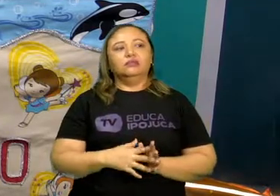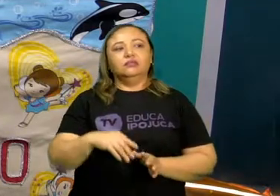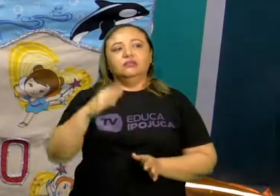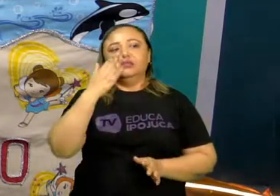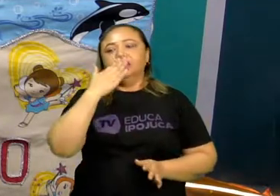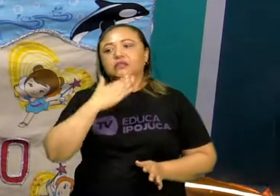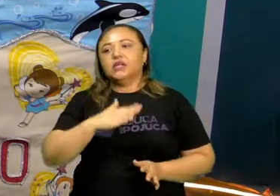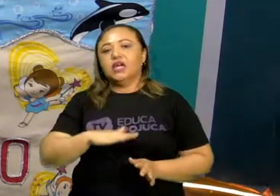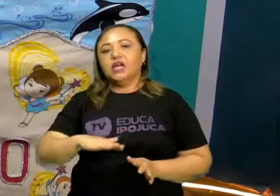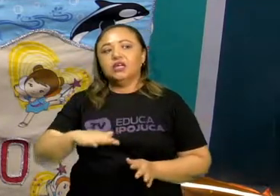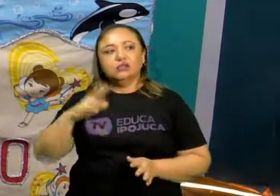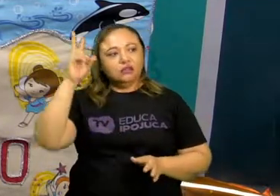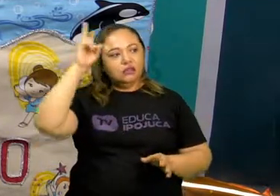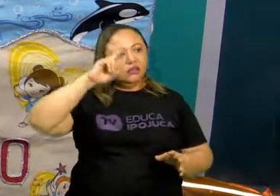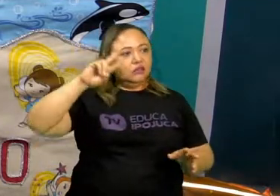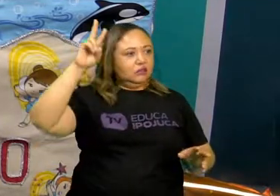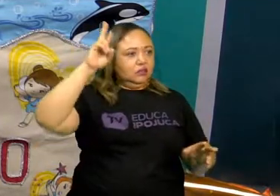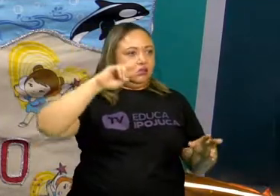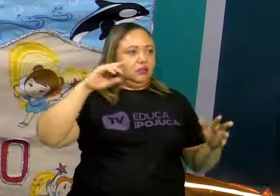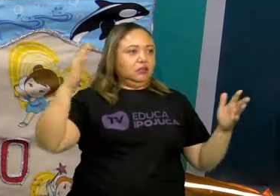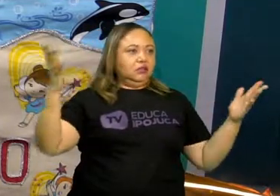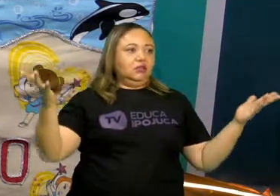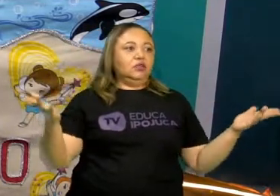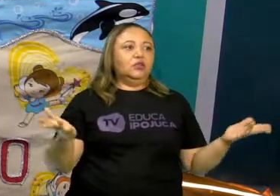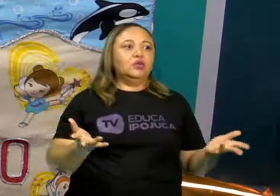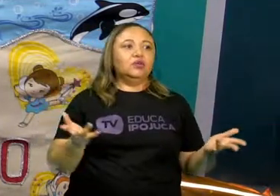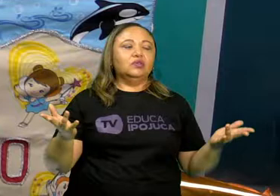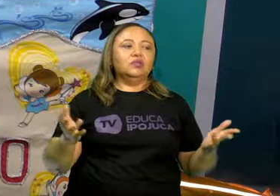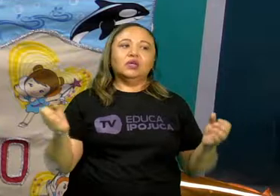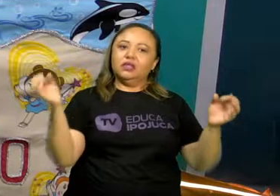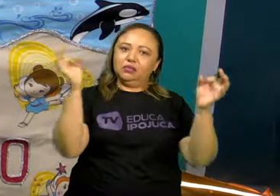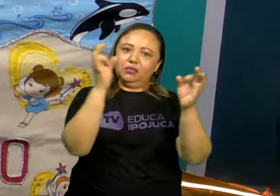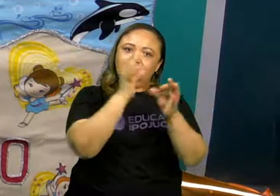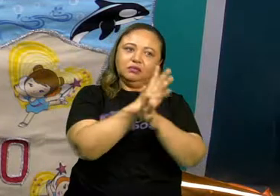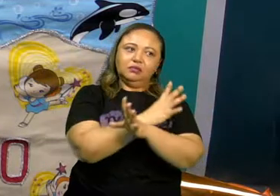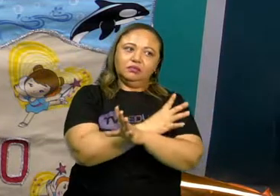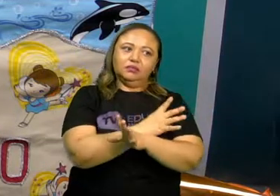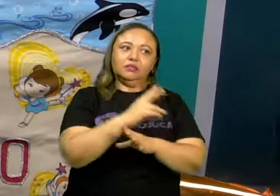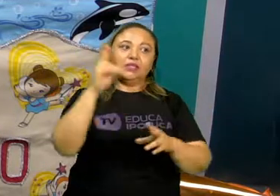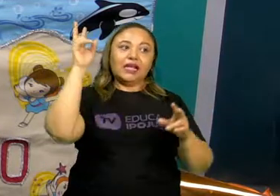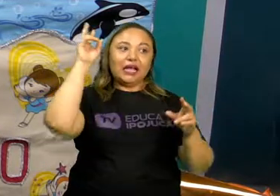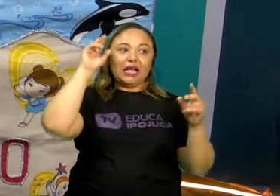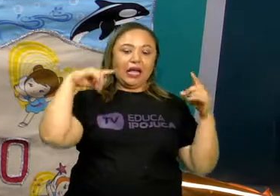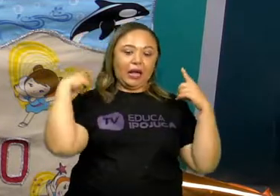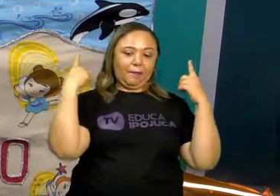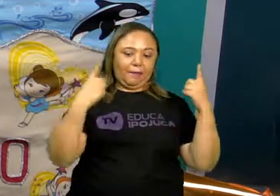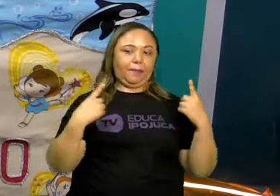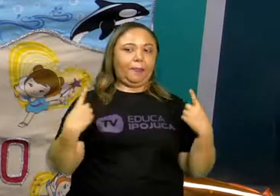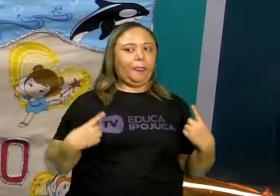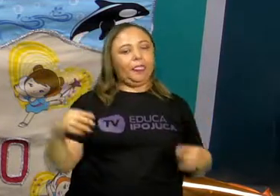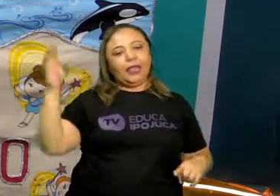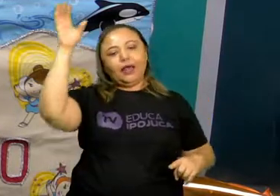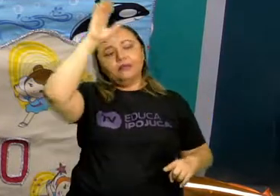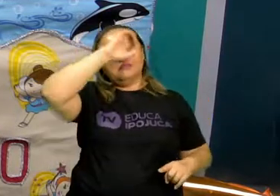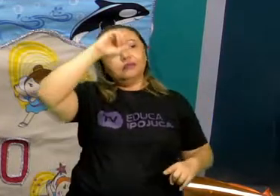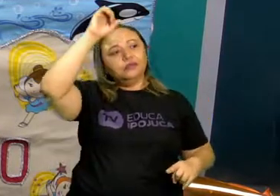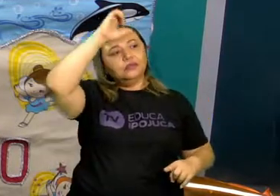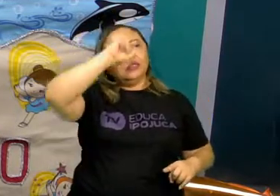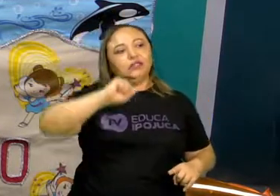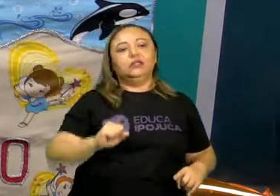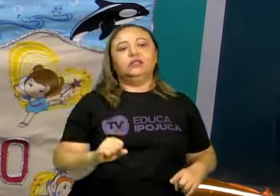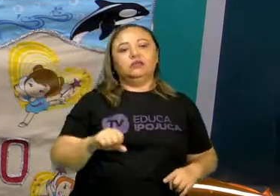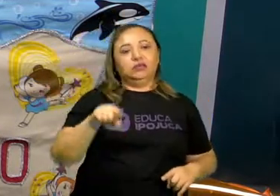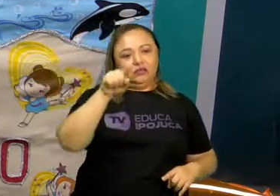criançada, a nossa história de Caixinhos Dourado está terminando. Caixinhos Dourado aprendeu a lição. E vocês aí de